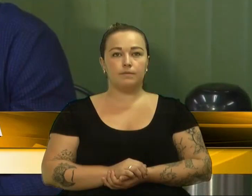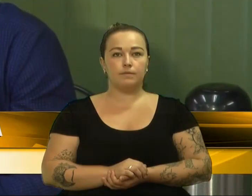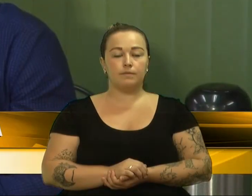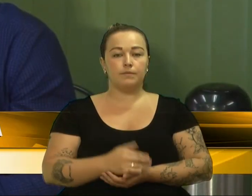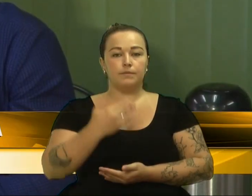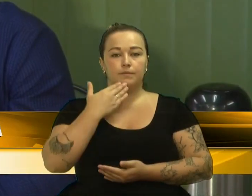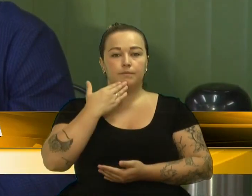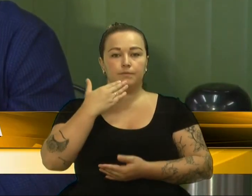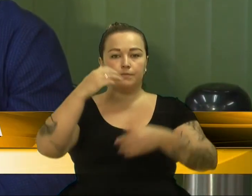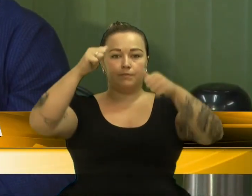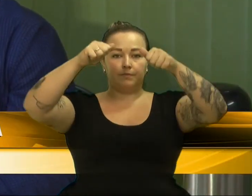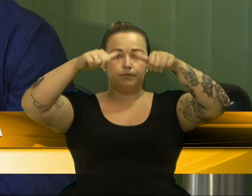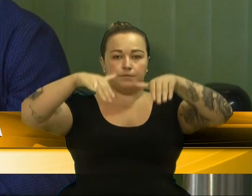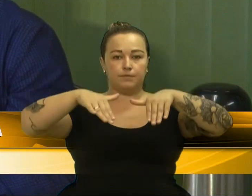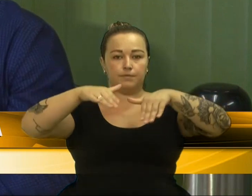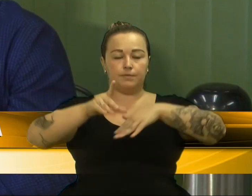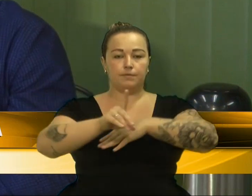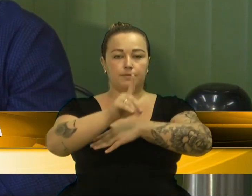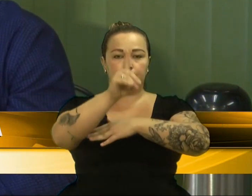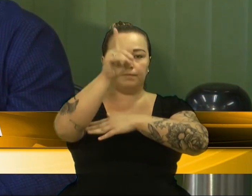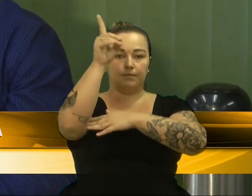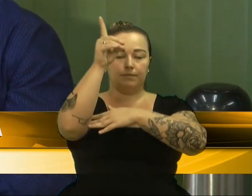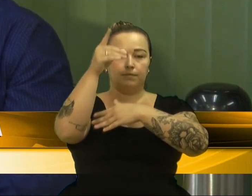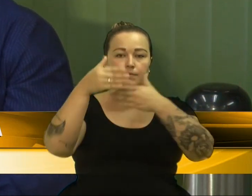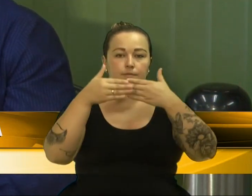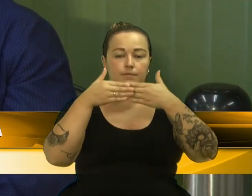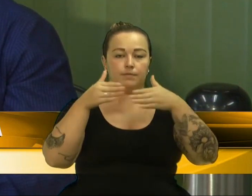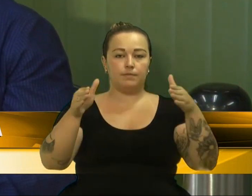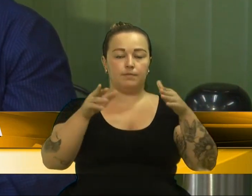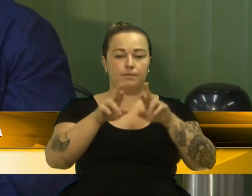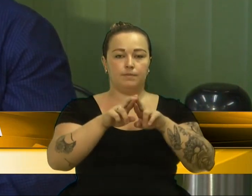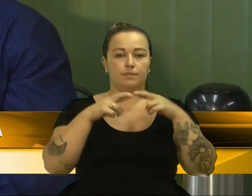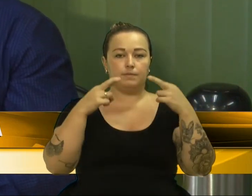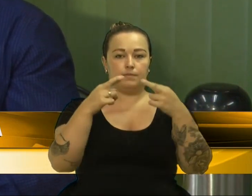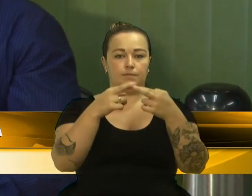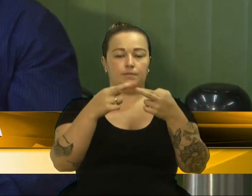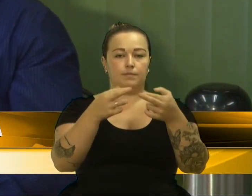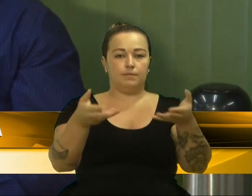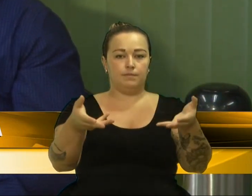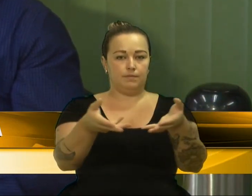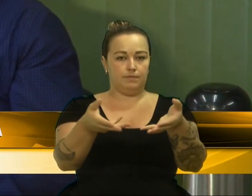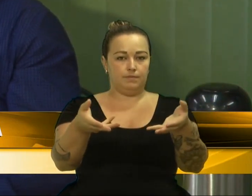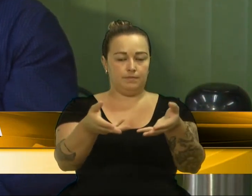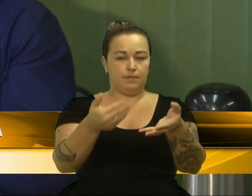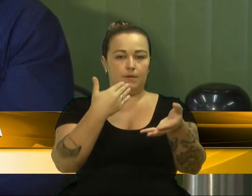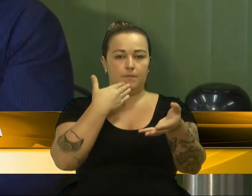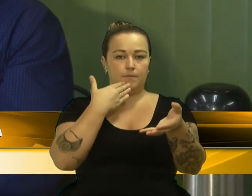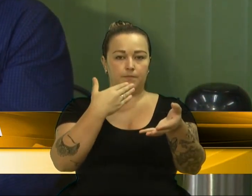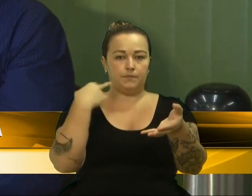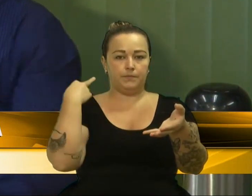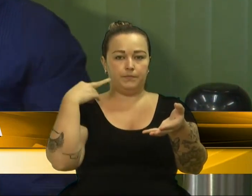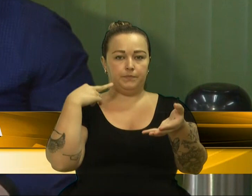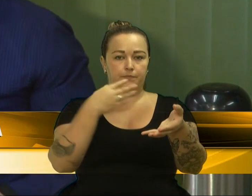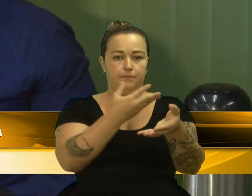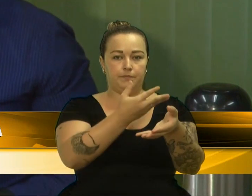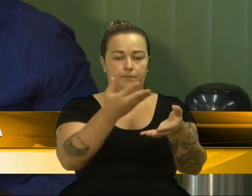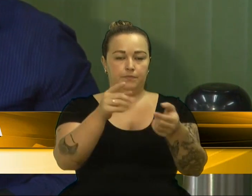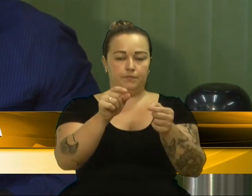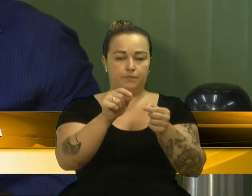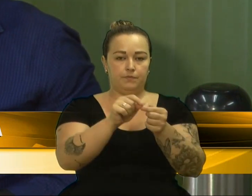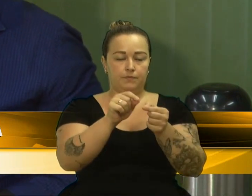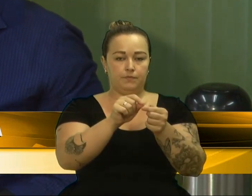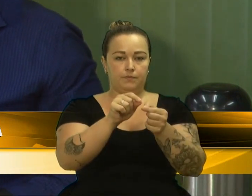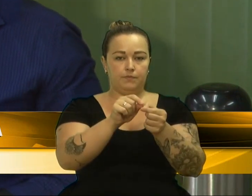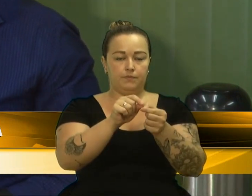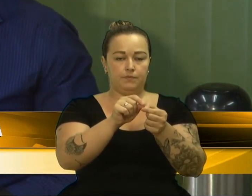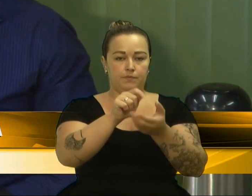Invocando a proteção de Deus, declaro abertos os trabalhos da presente sessão. Solicito aos vereadores que